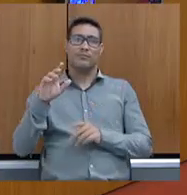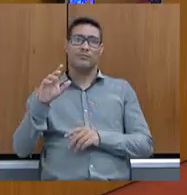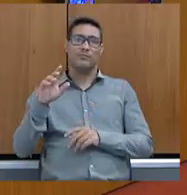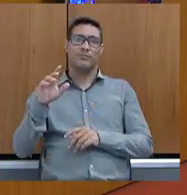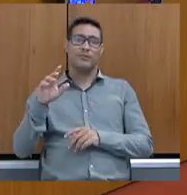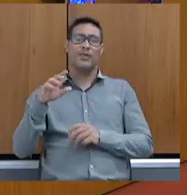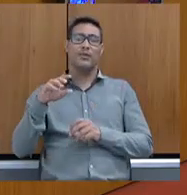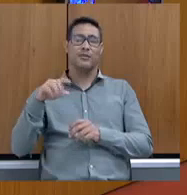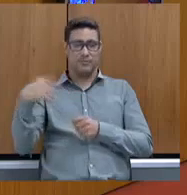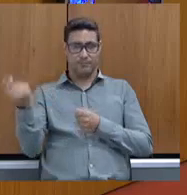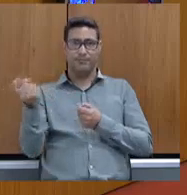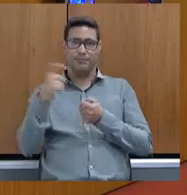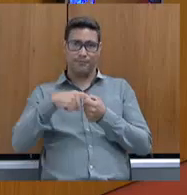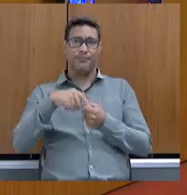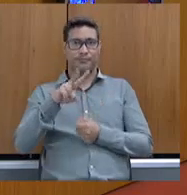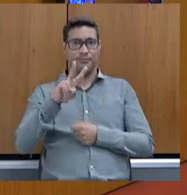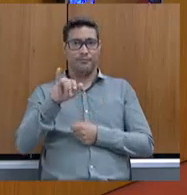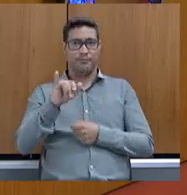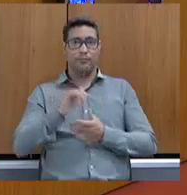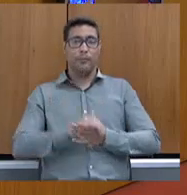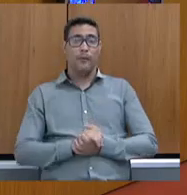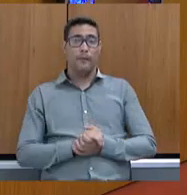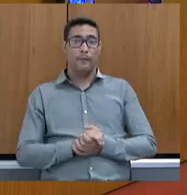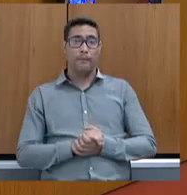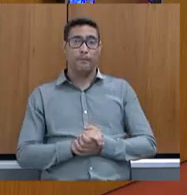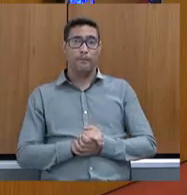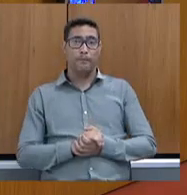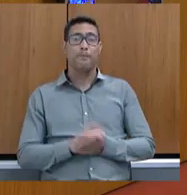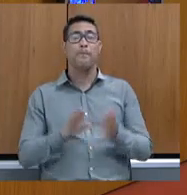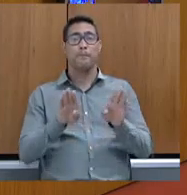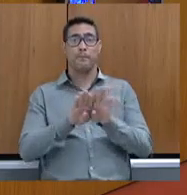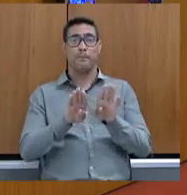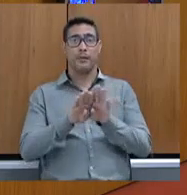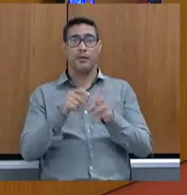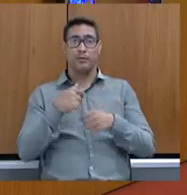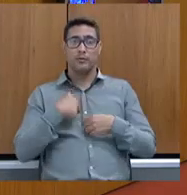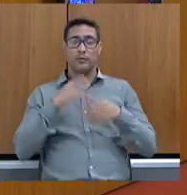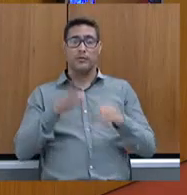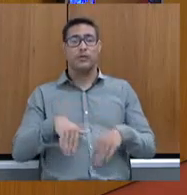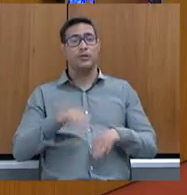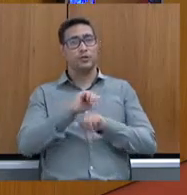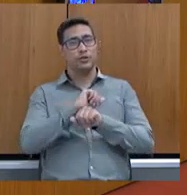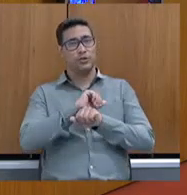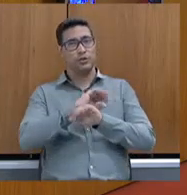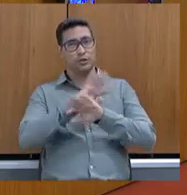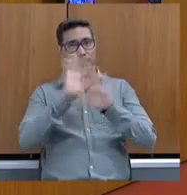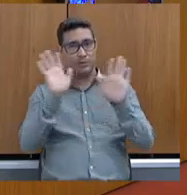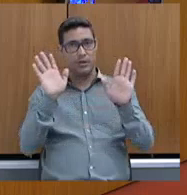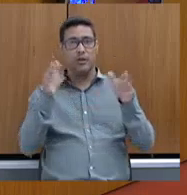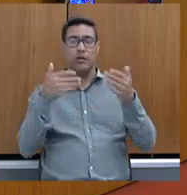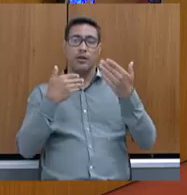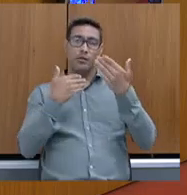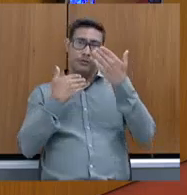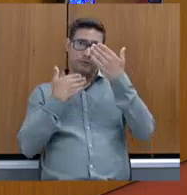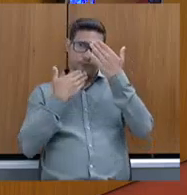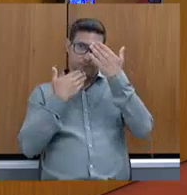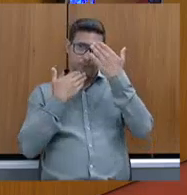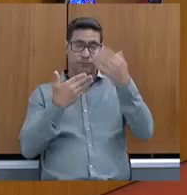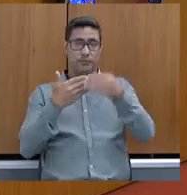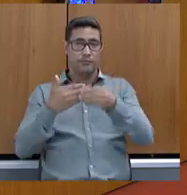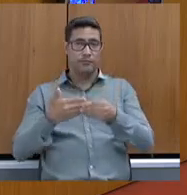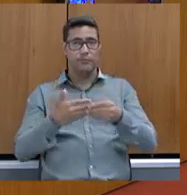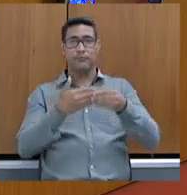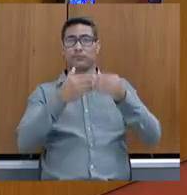disso eu tô em clima de despedida quero cumprimentar aqui e agradecer toda